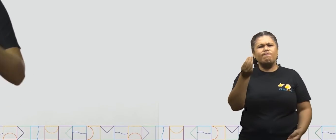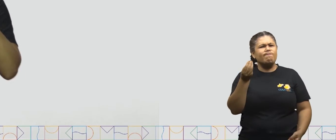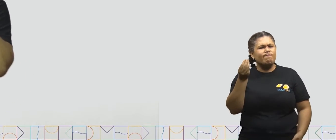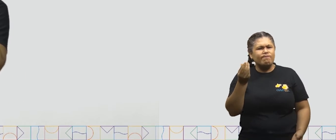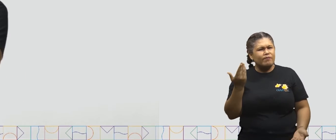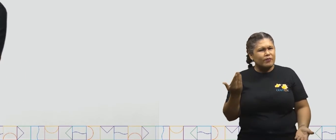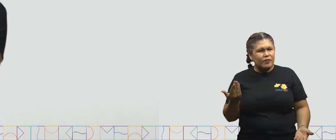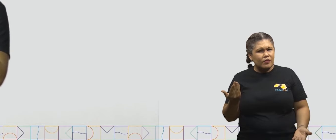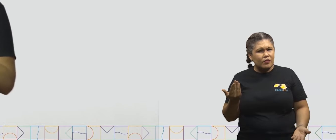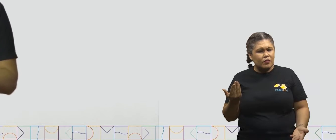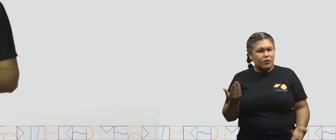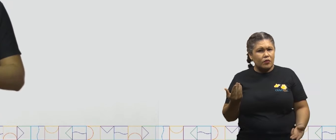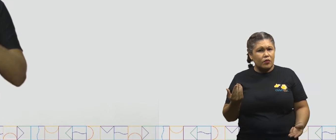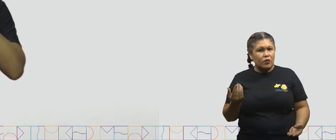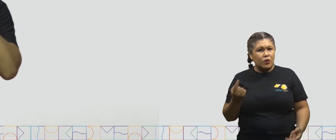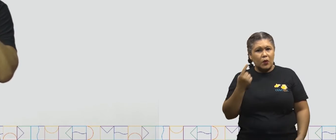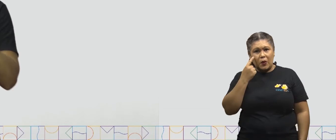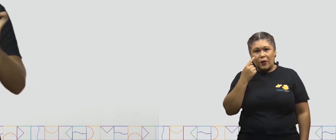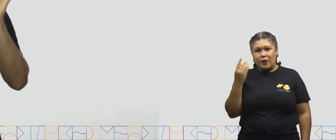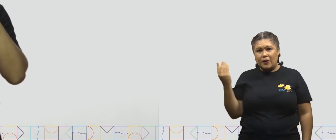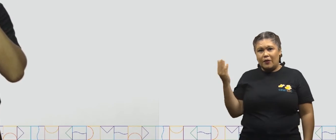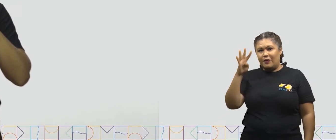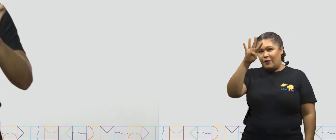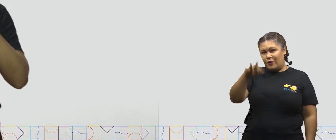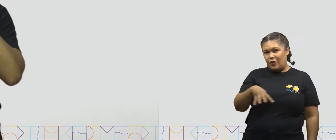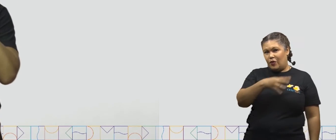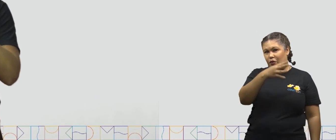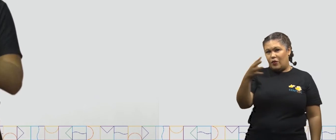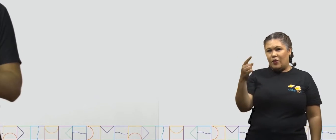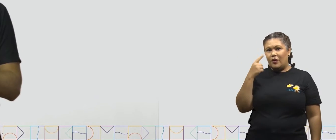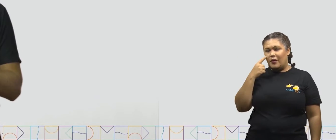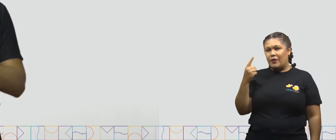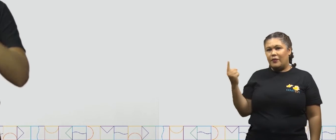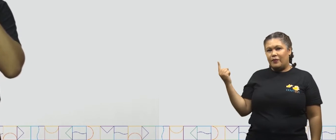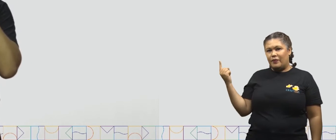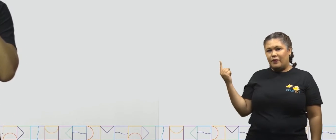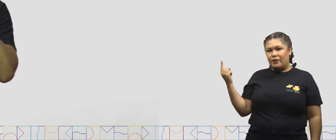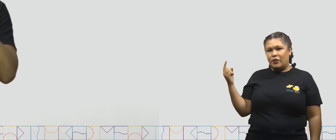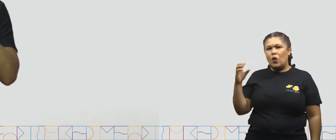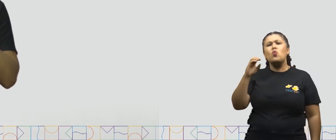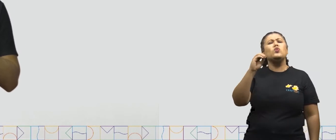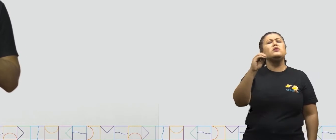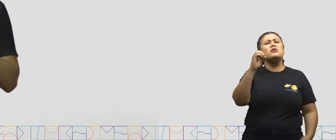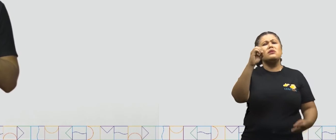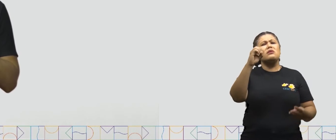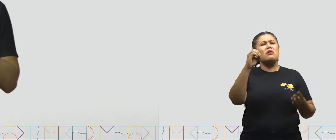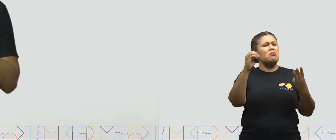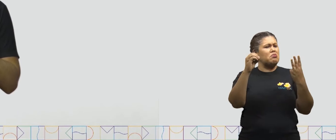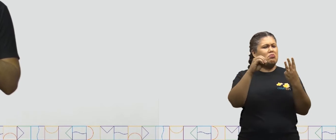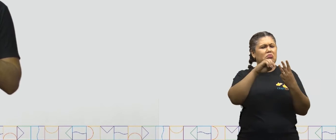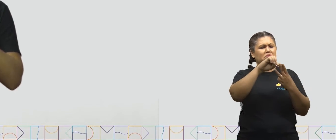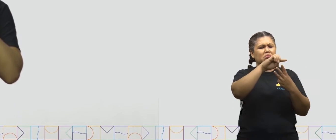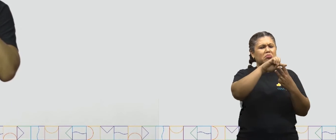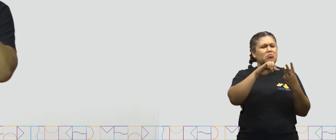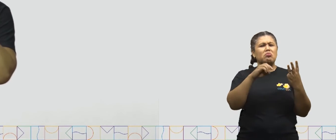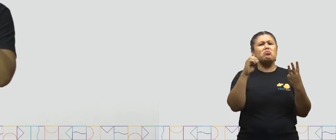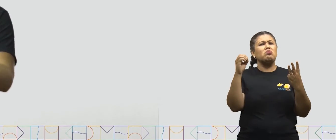570. Vamos colocá-lo no quadro valor-lugar. O 0 fica